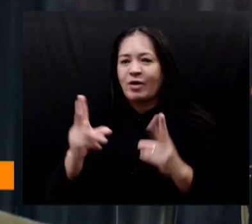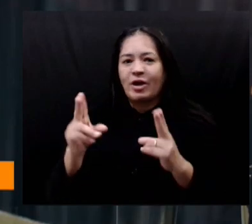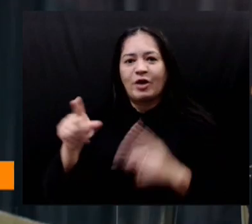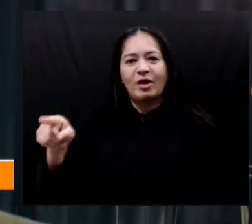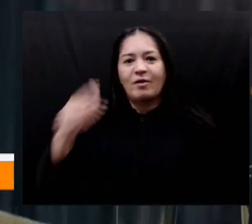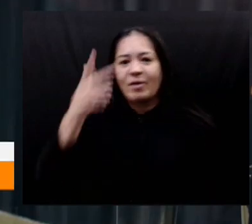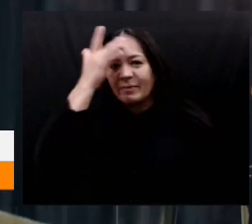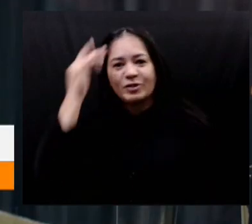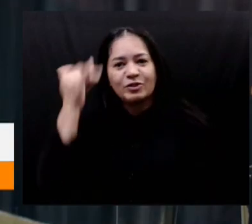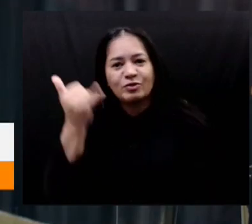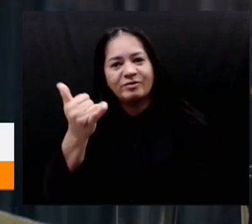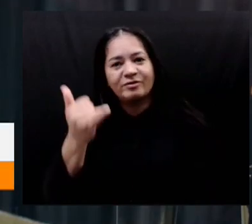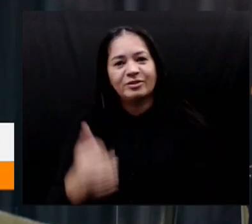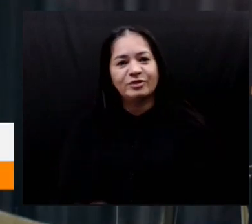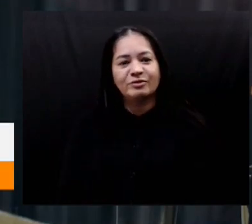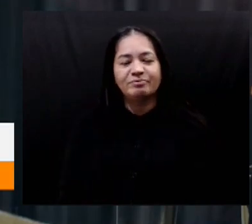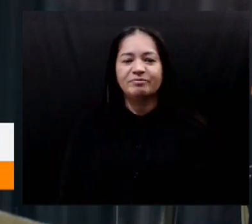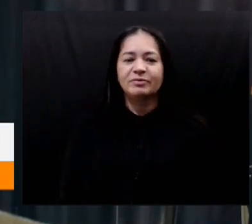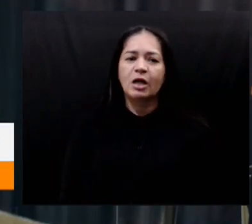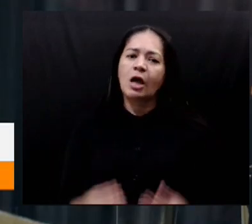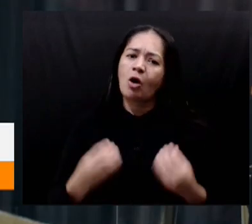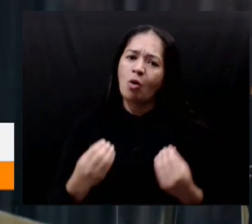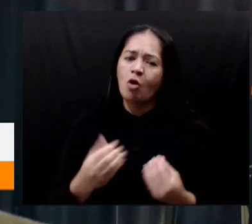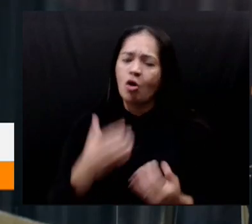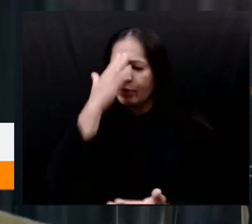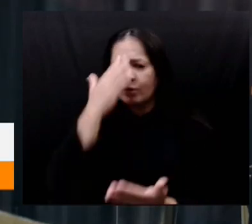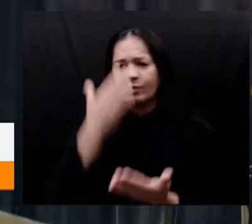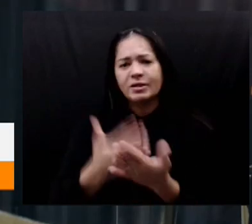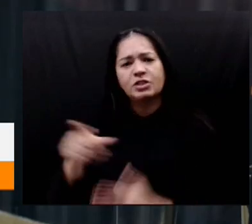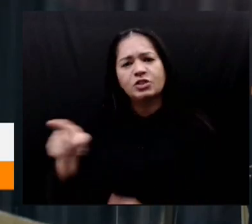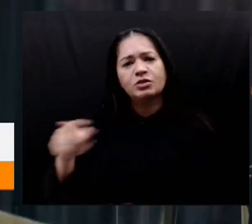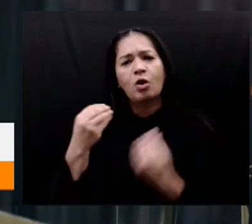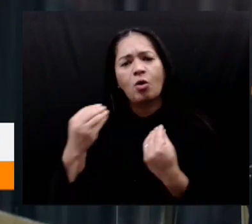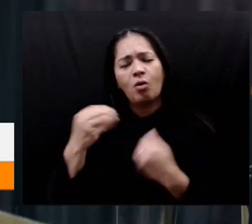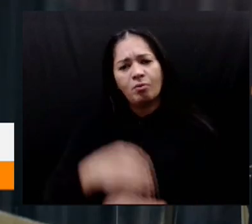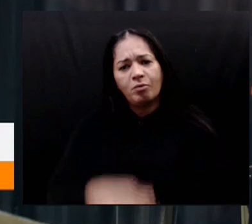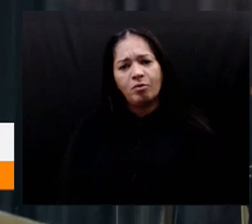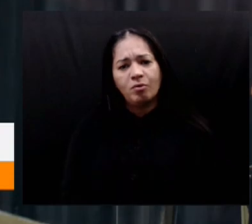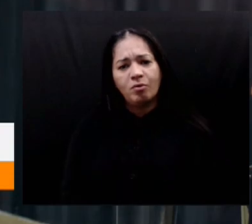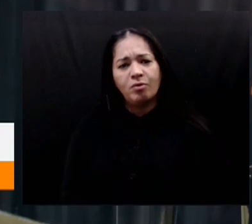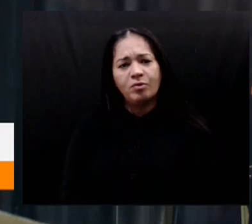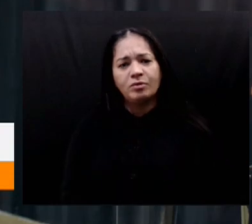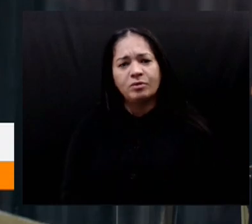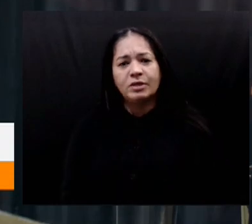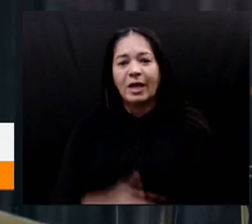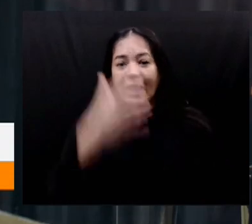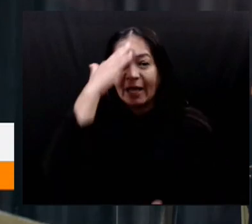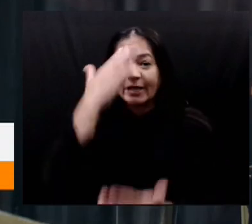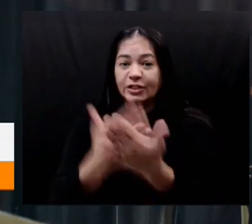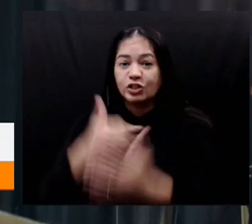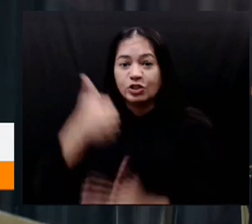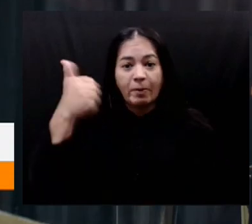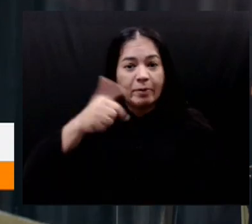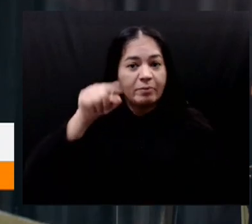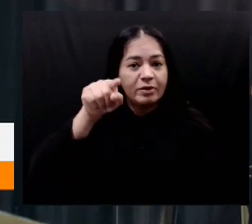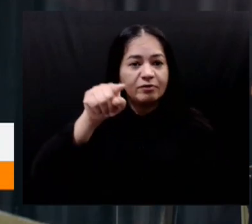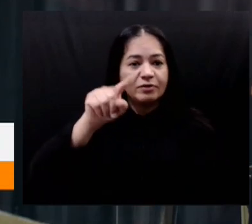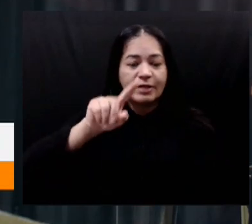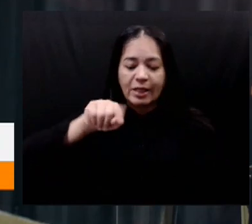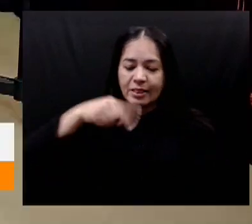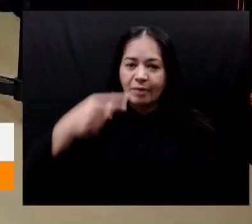dizendo. E como eu acredito no outro, né? Acredite em você primeiro, depois você passa a acreditar no